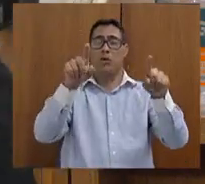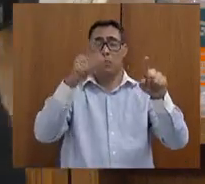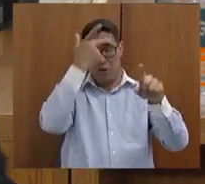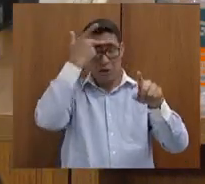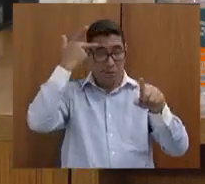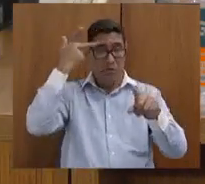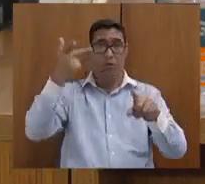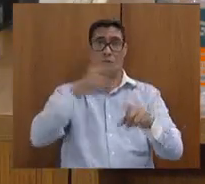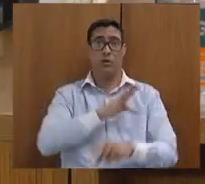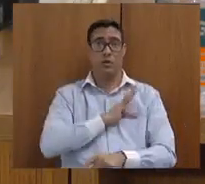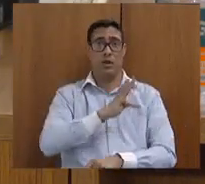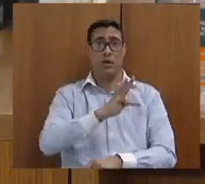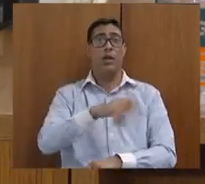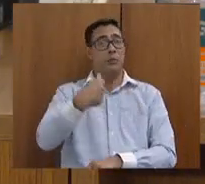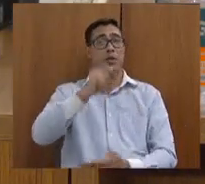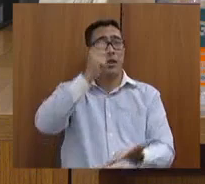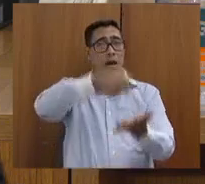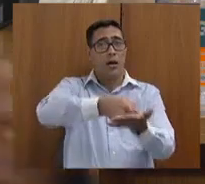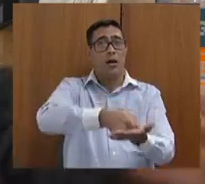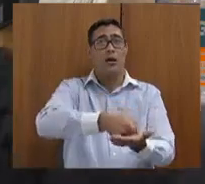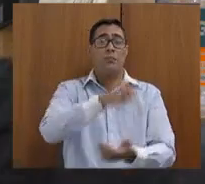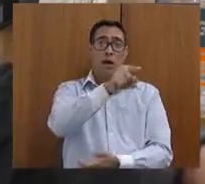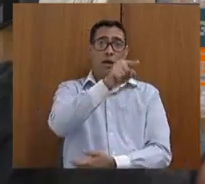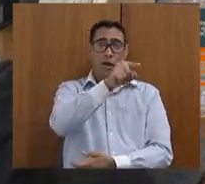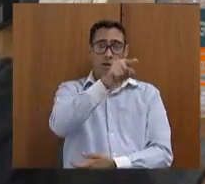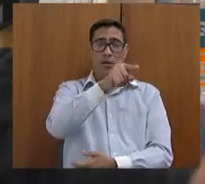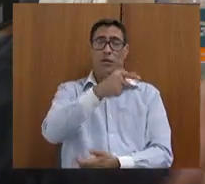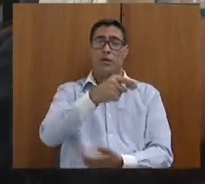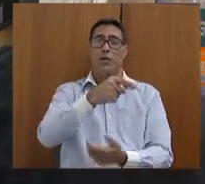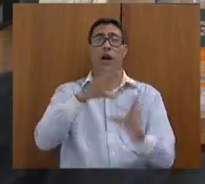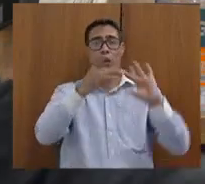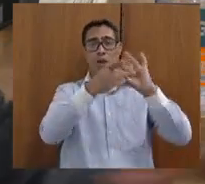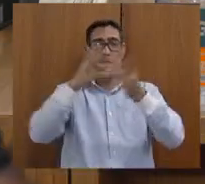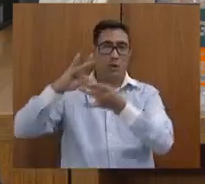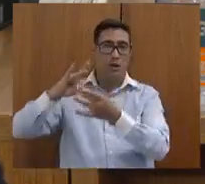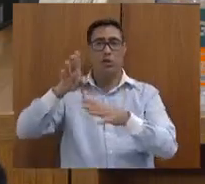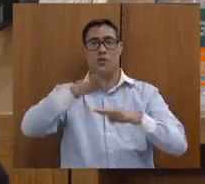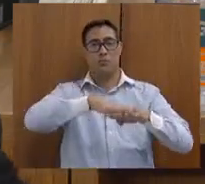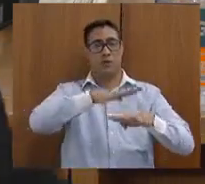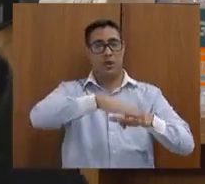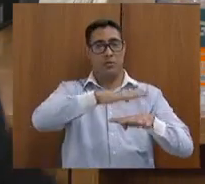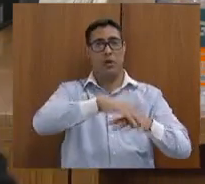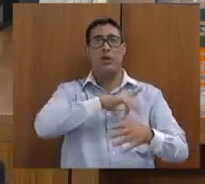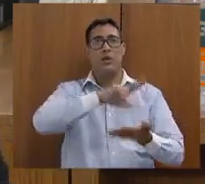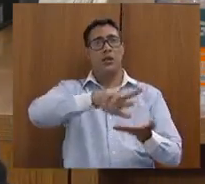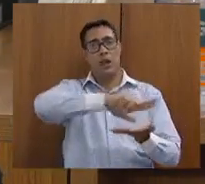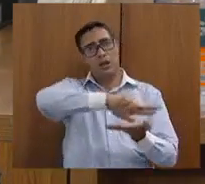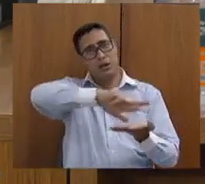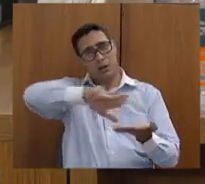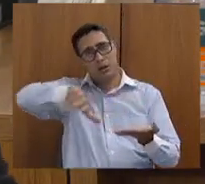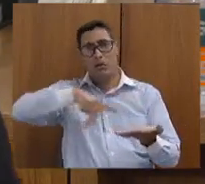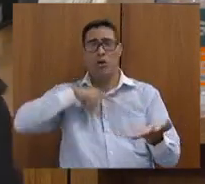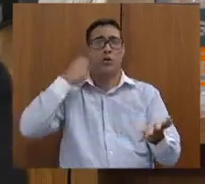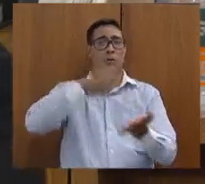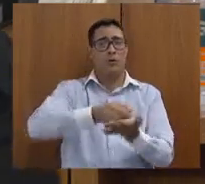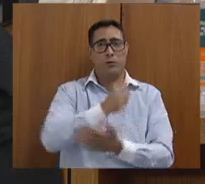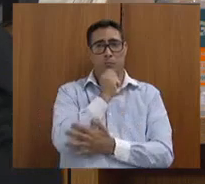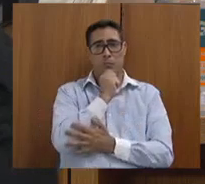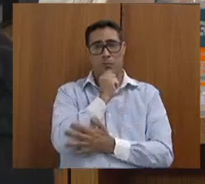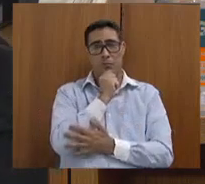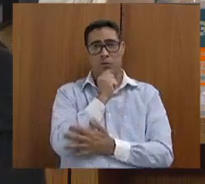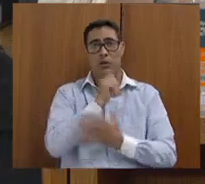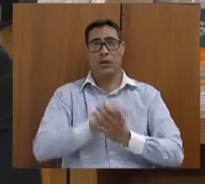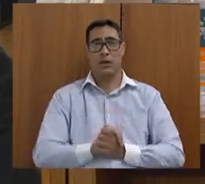tem que pagar mesmo a olimpíada de língua portuguesa de matemática vocês têm tanto recurso não pagou ainda por quê essa é uma questão